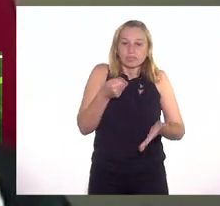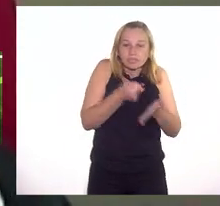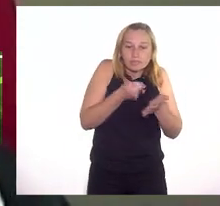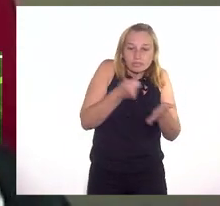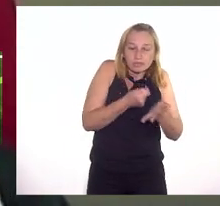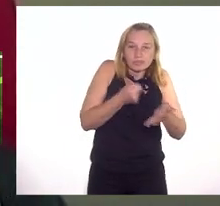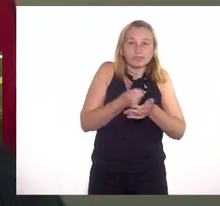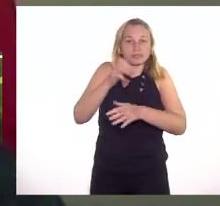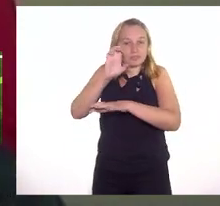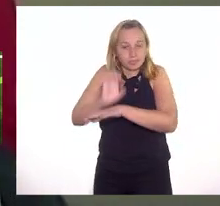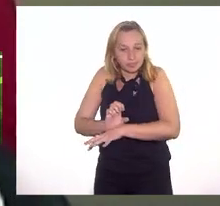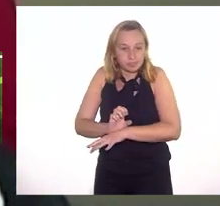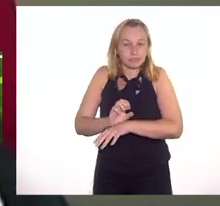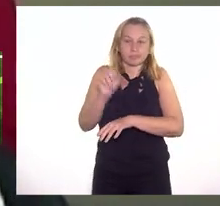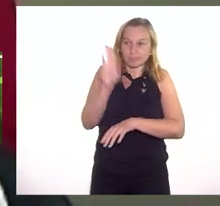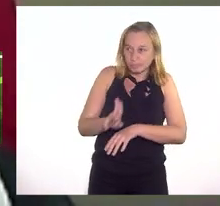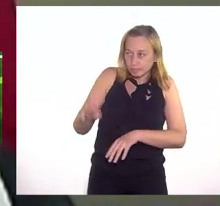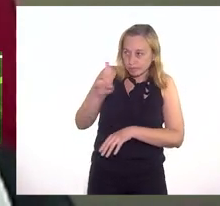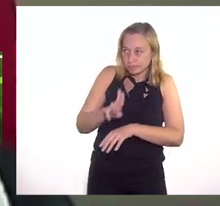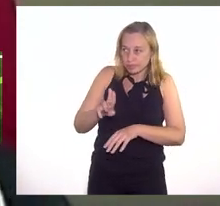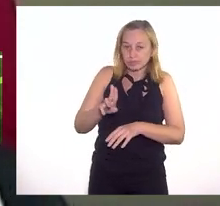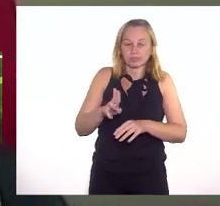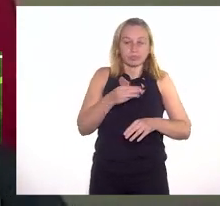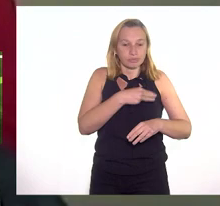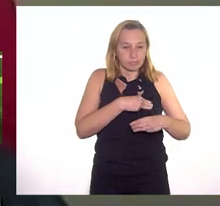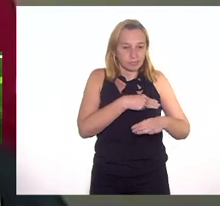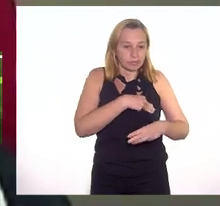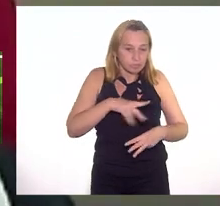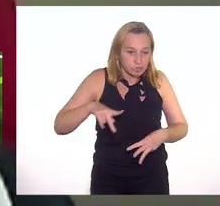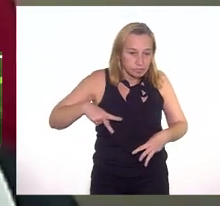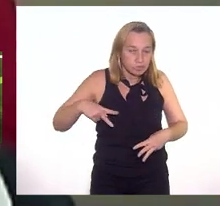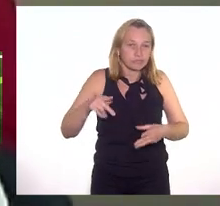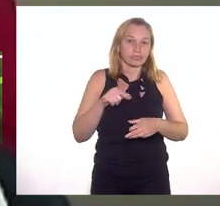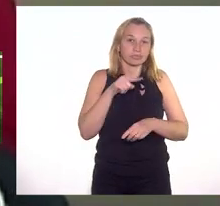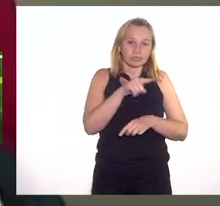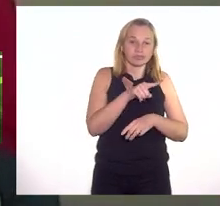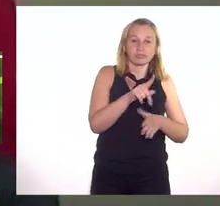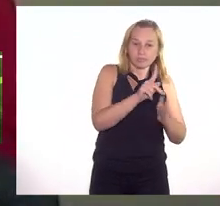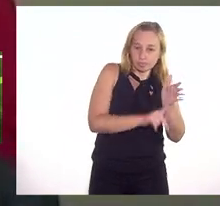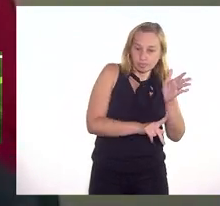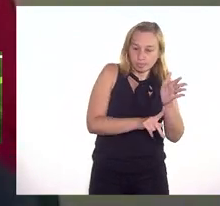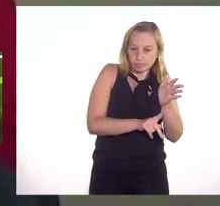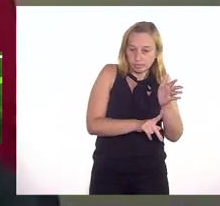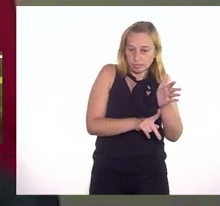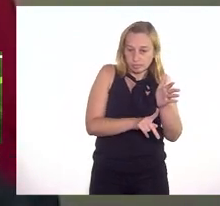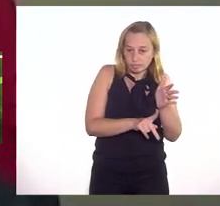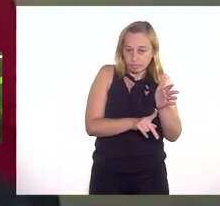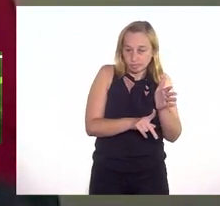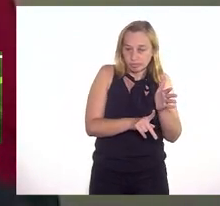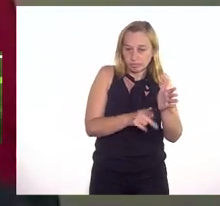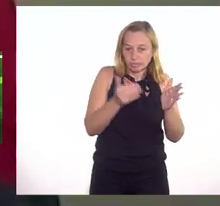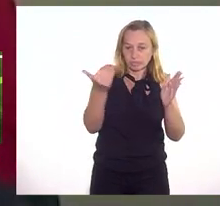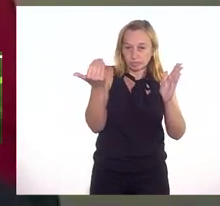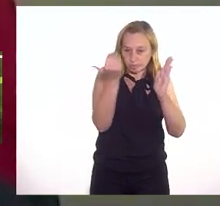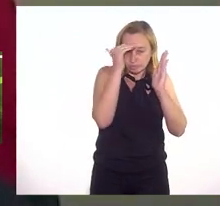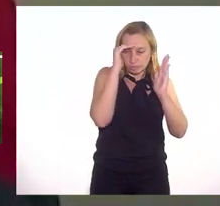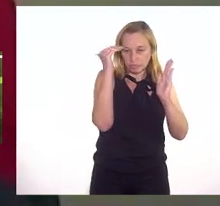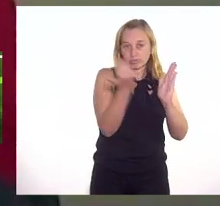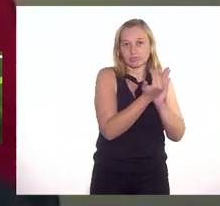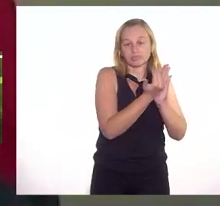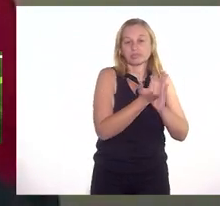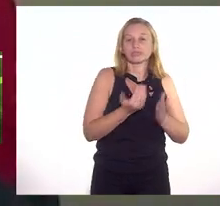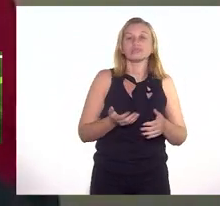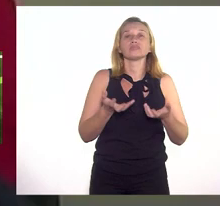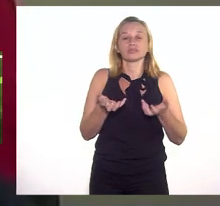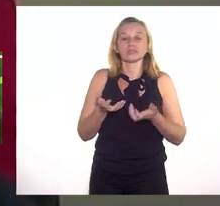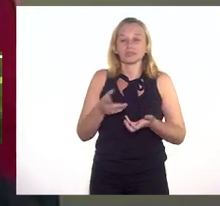do Estado, da Universidade, do Ministério, que esse projeto seja concretizado. Agora eu